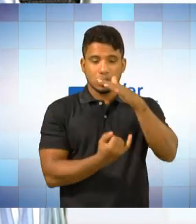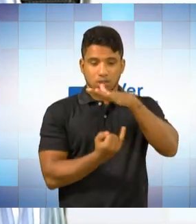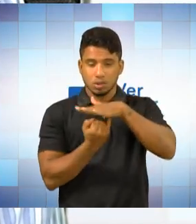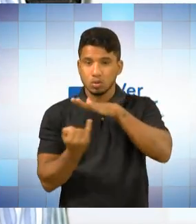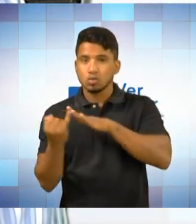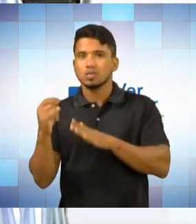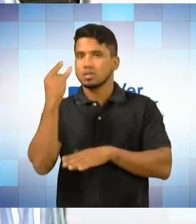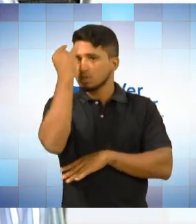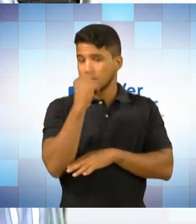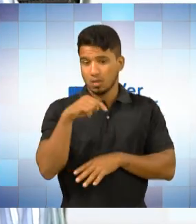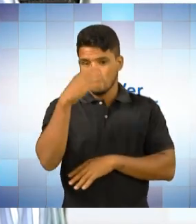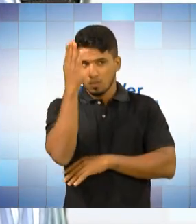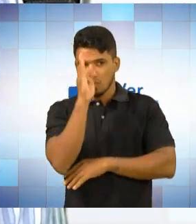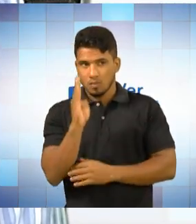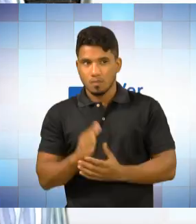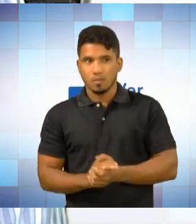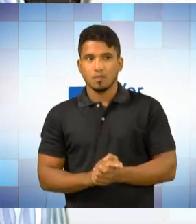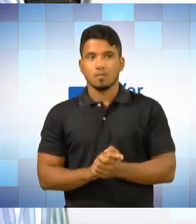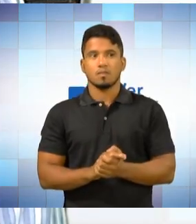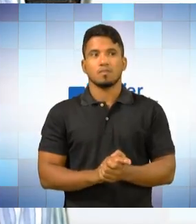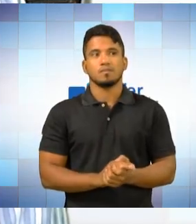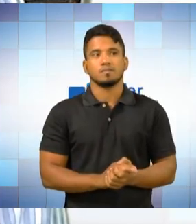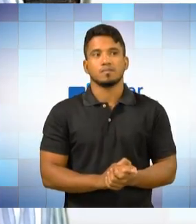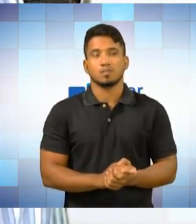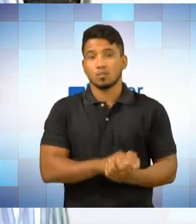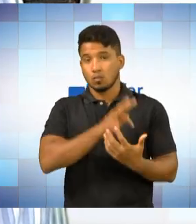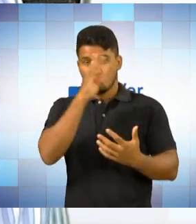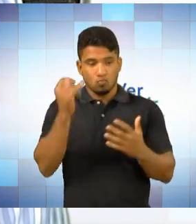instituições de cegos no Brasil, elas foram